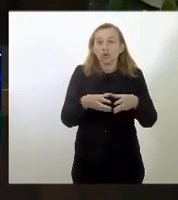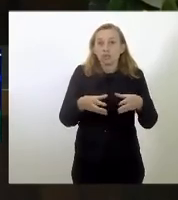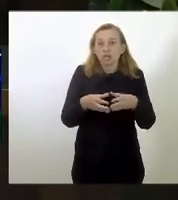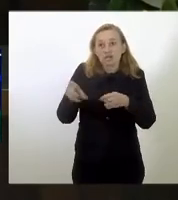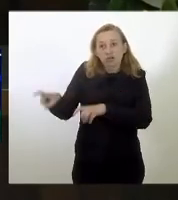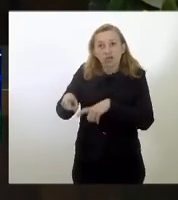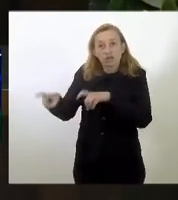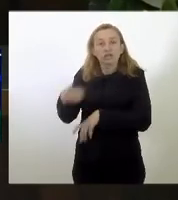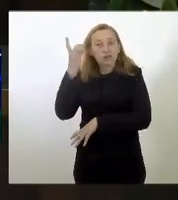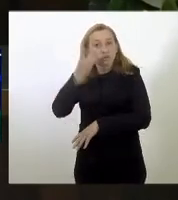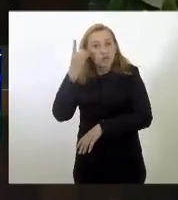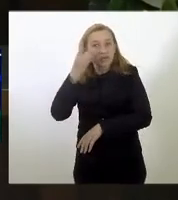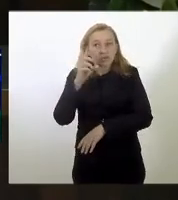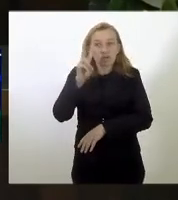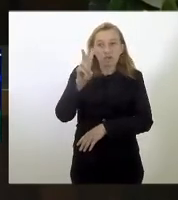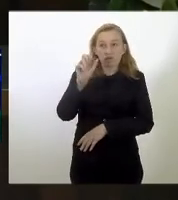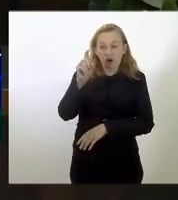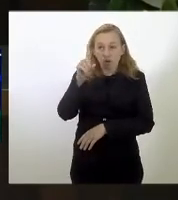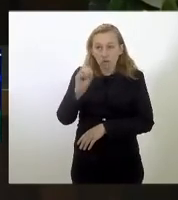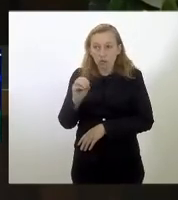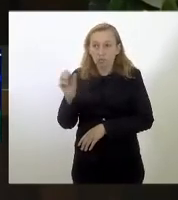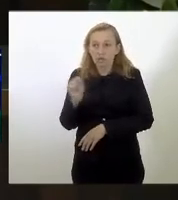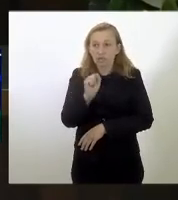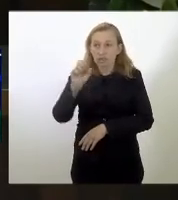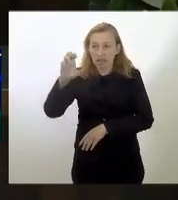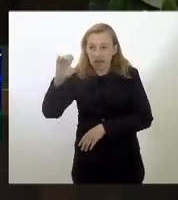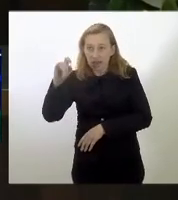deputado Valdo Ceasa.